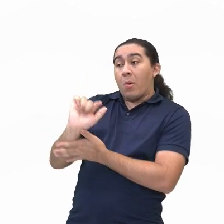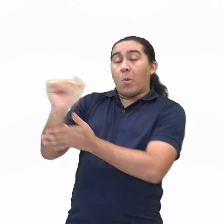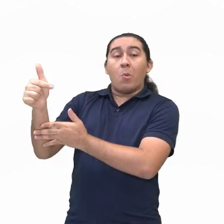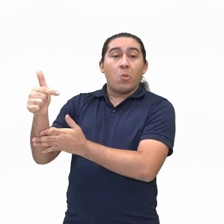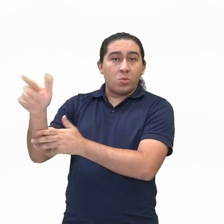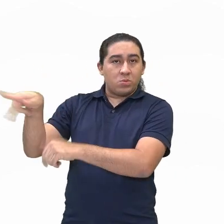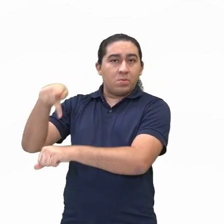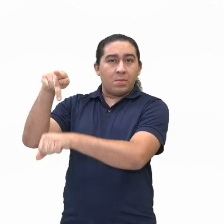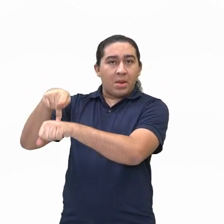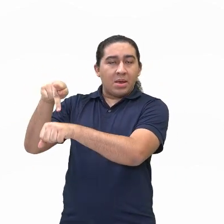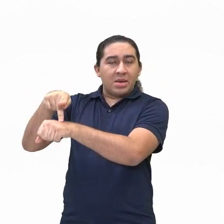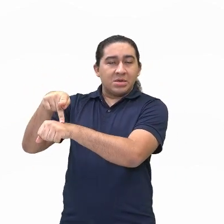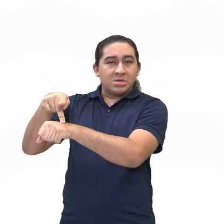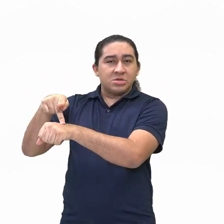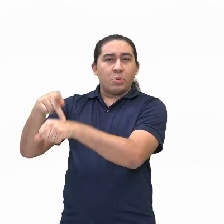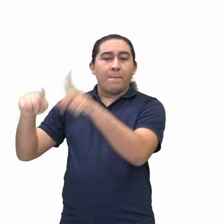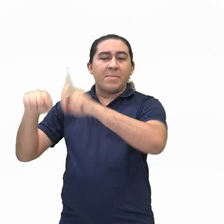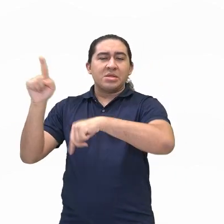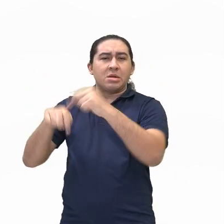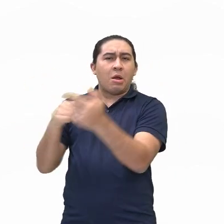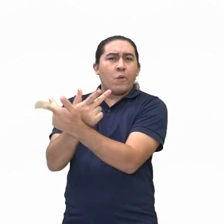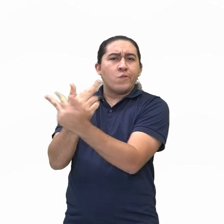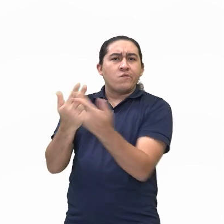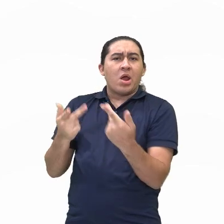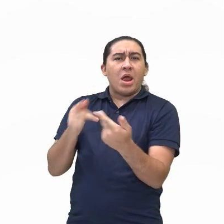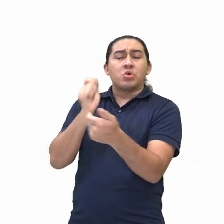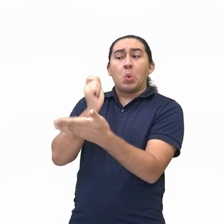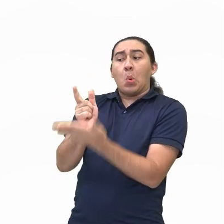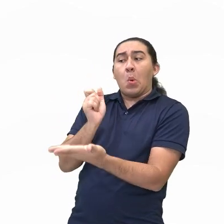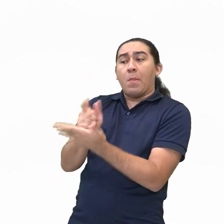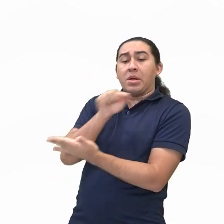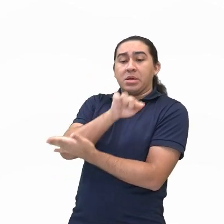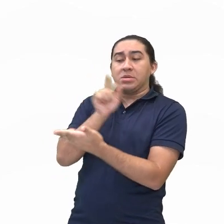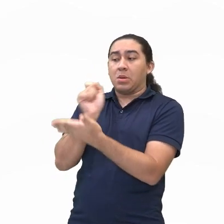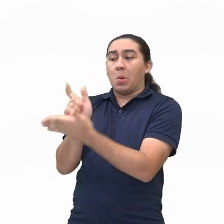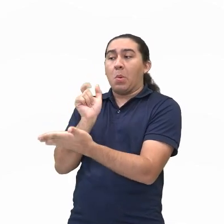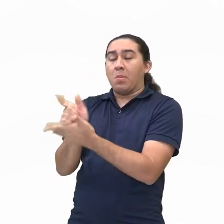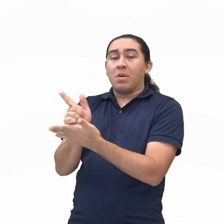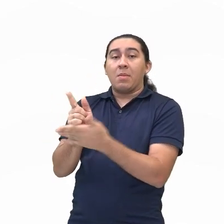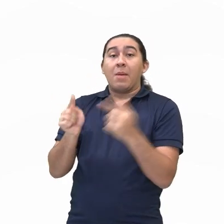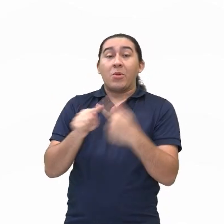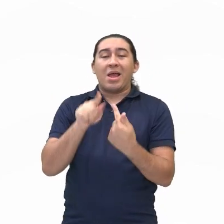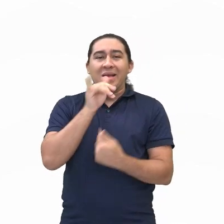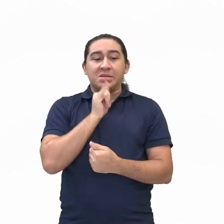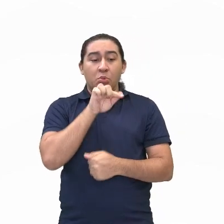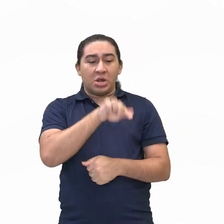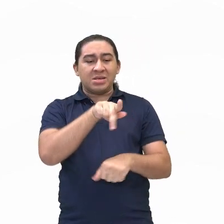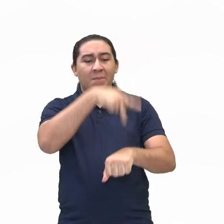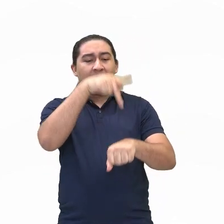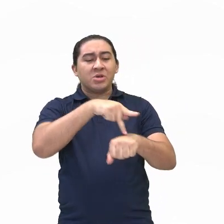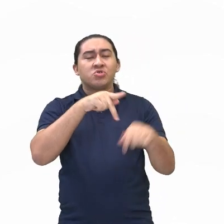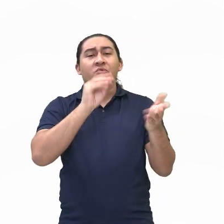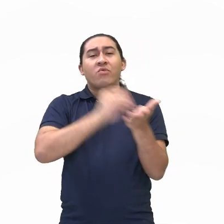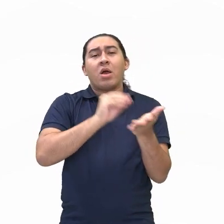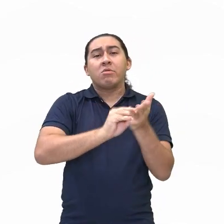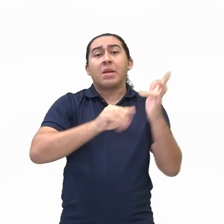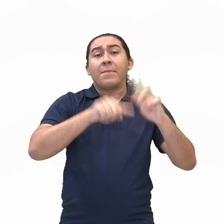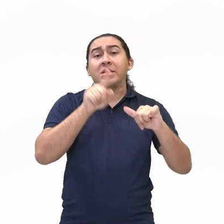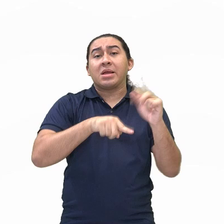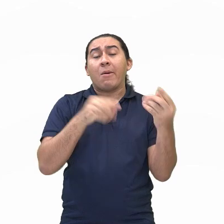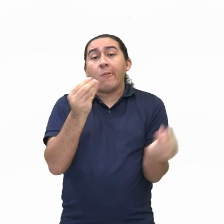outros países. Por exemplo, pode existir países que têm escassez de produtos, então eles vão ter que